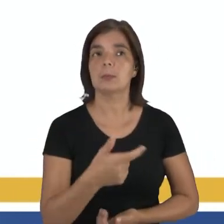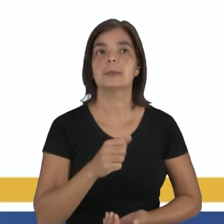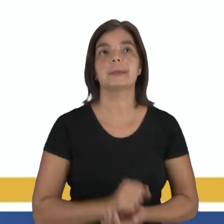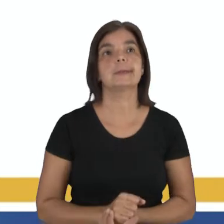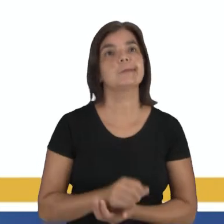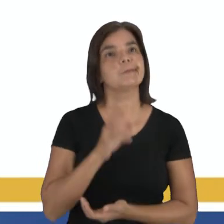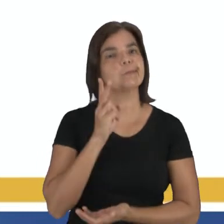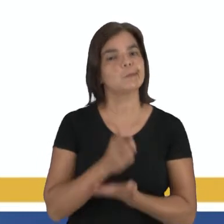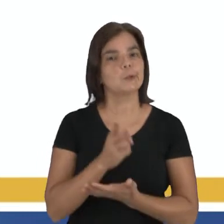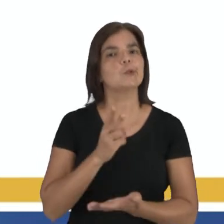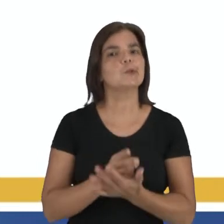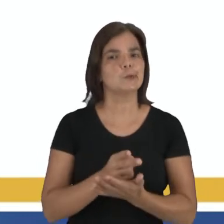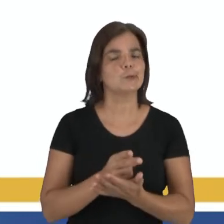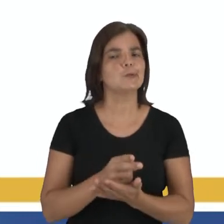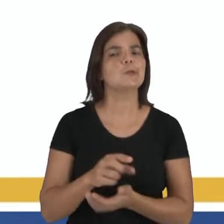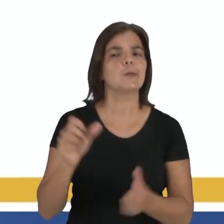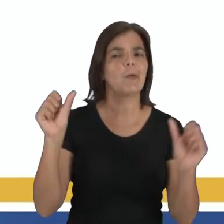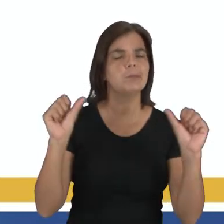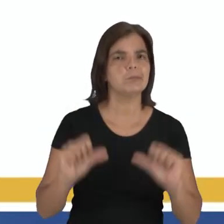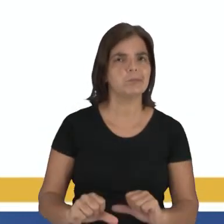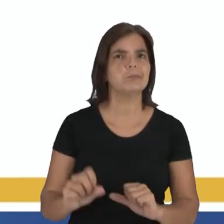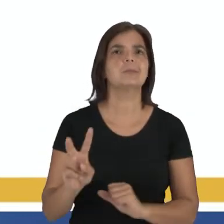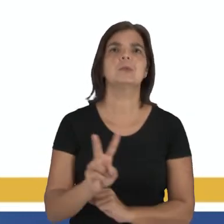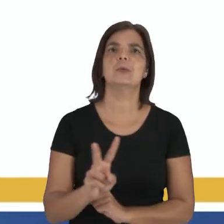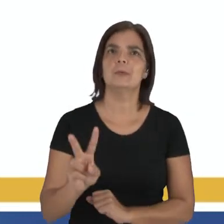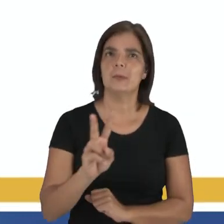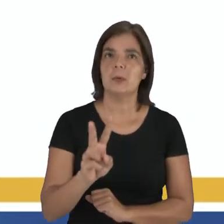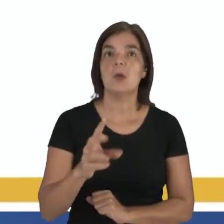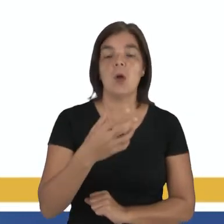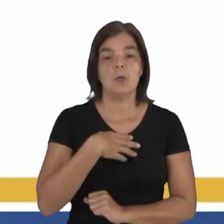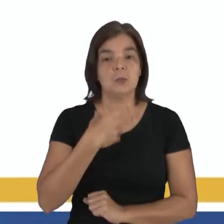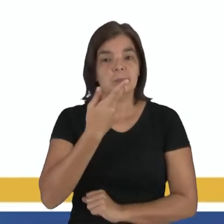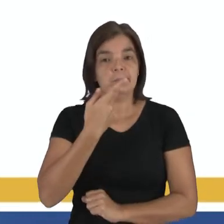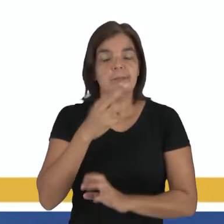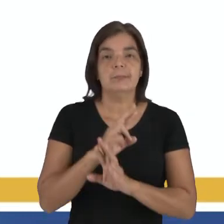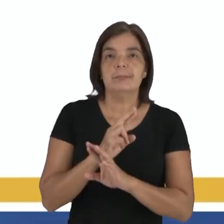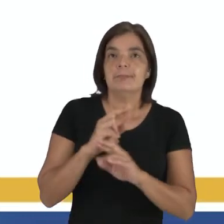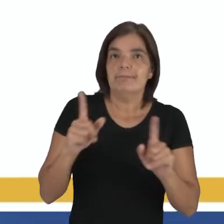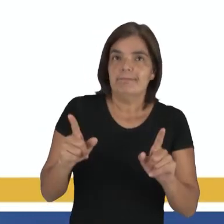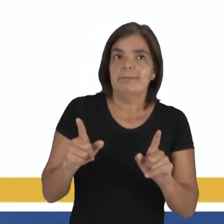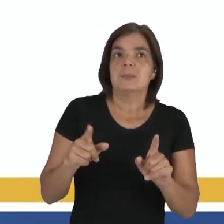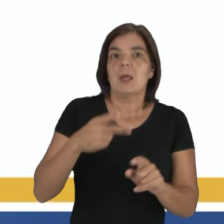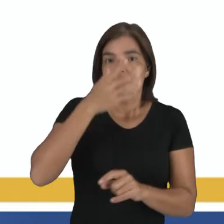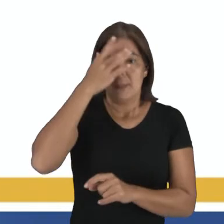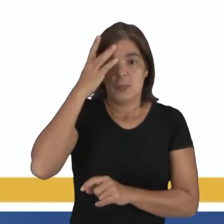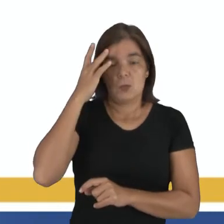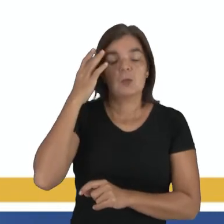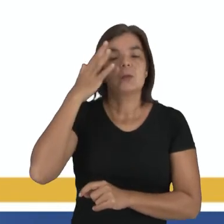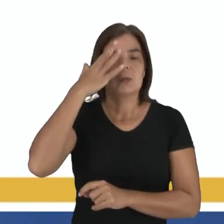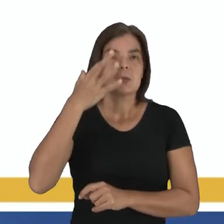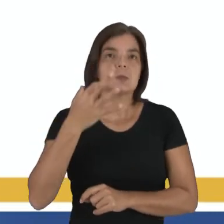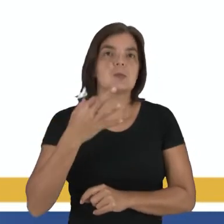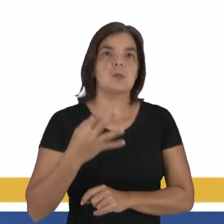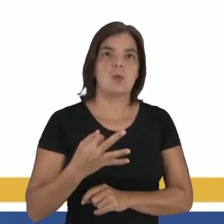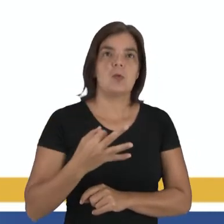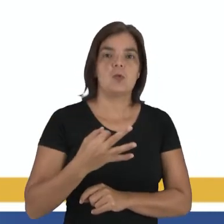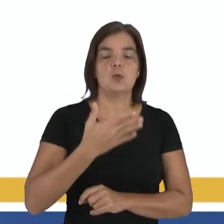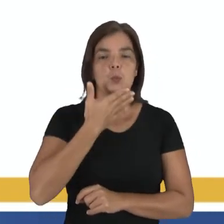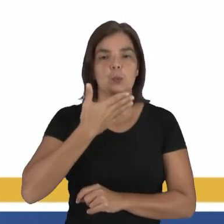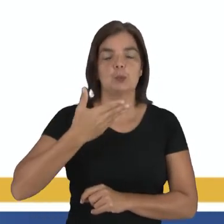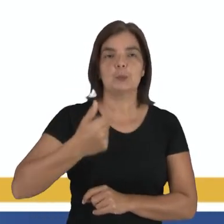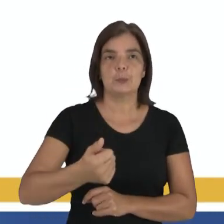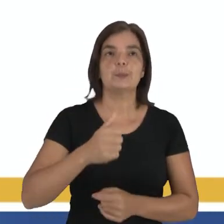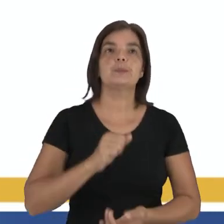outras, gerando um juízo de valor negativo ao modo de falar diferente daqueles que se configuram como